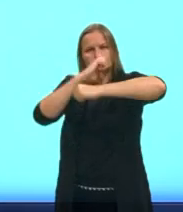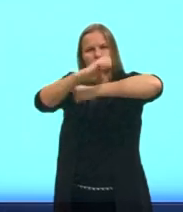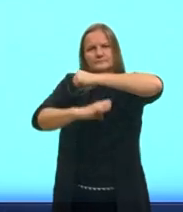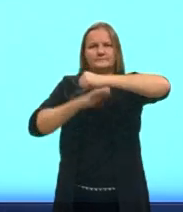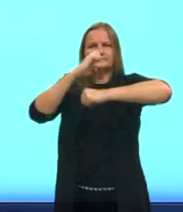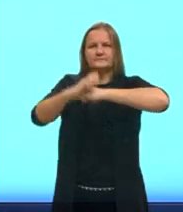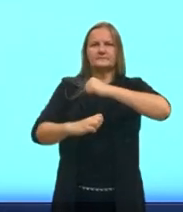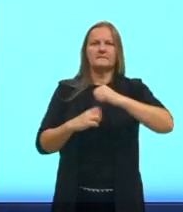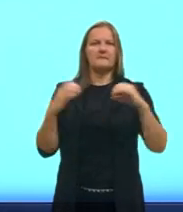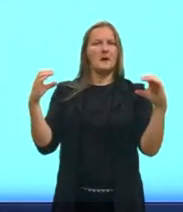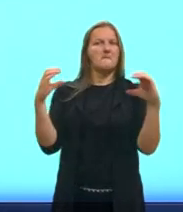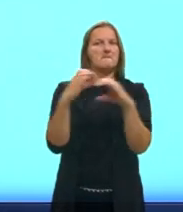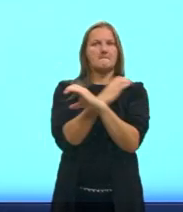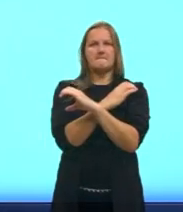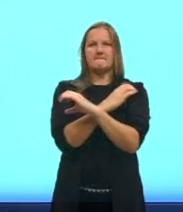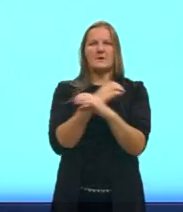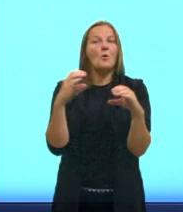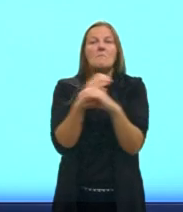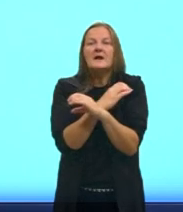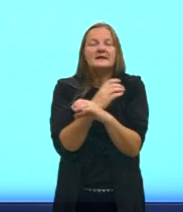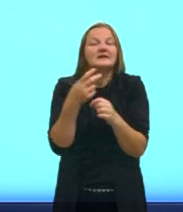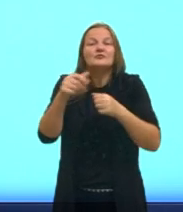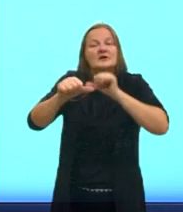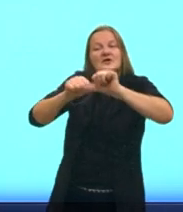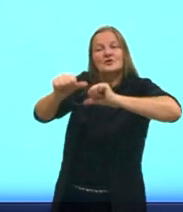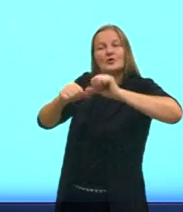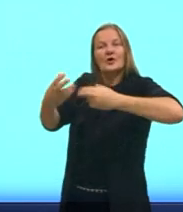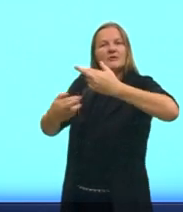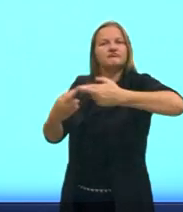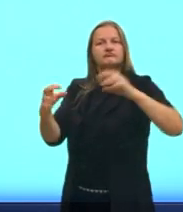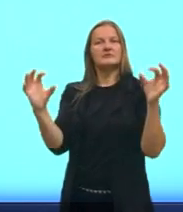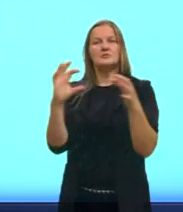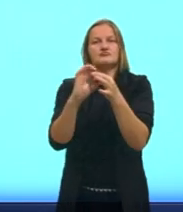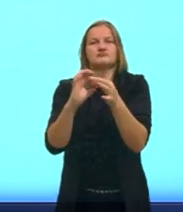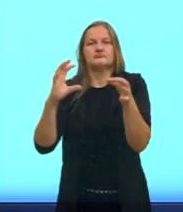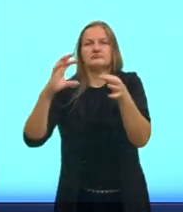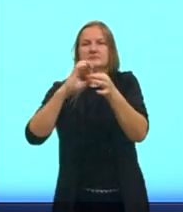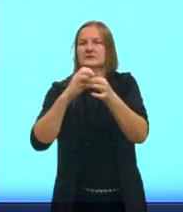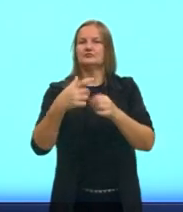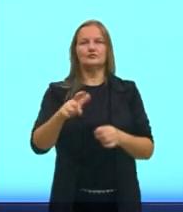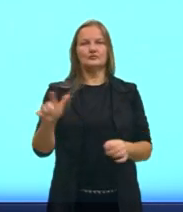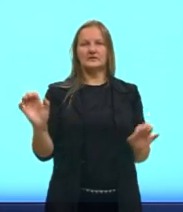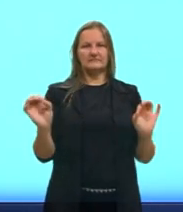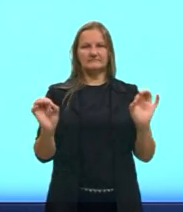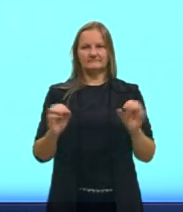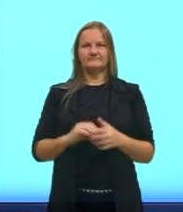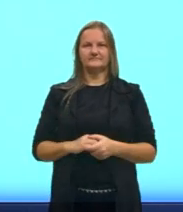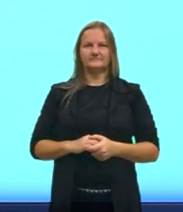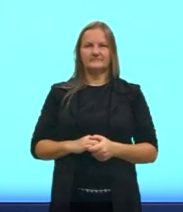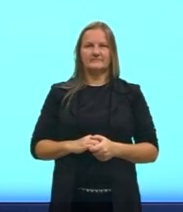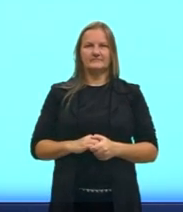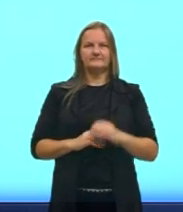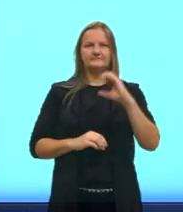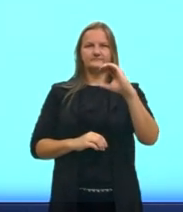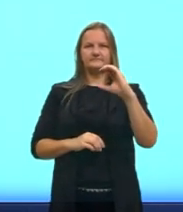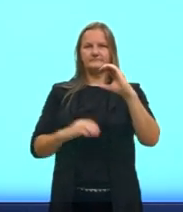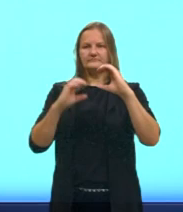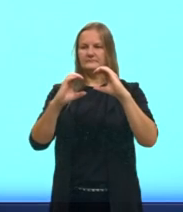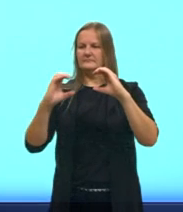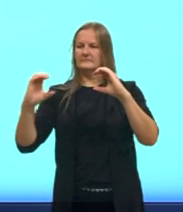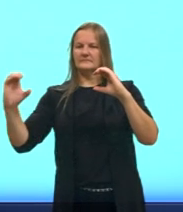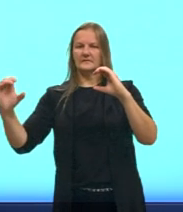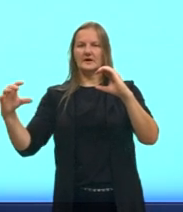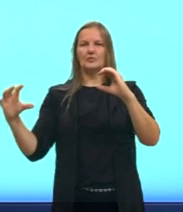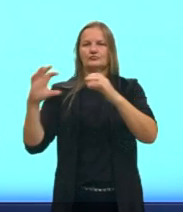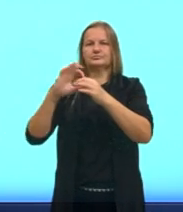não eles estão com a última camada completa então eles entendem eu não formar ligações Elas têm a regra do octeto completa são os gases